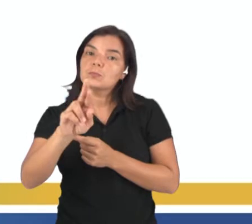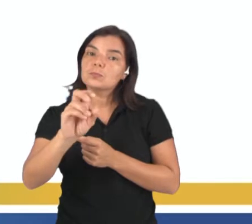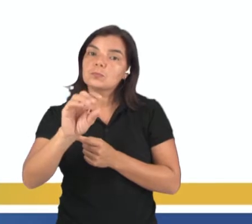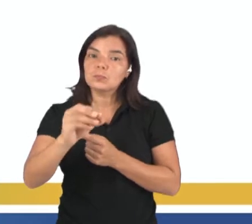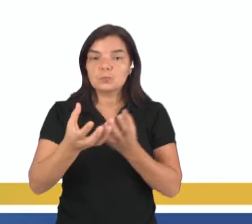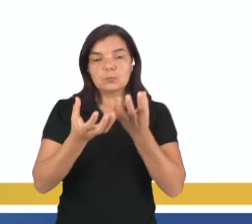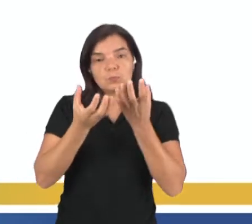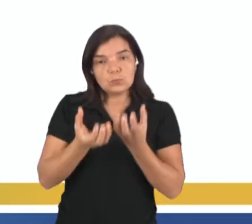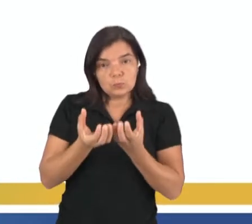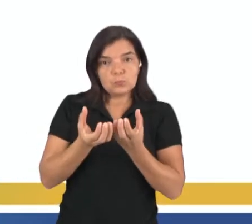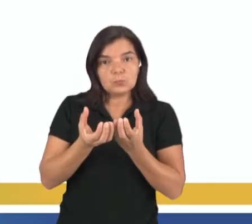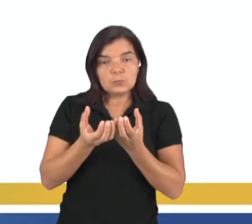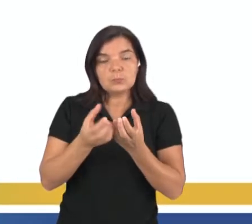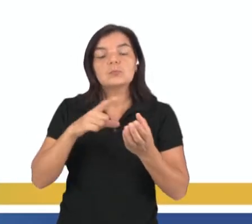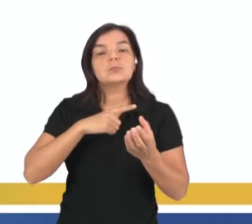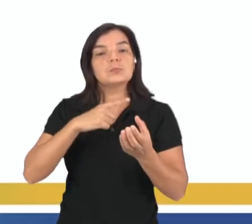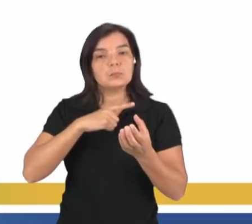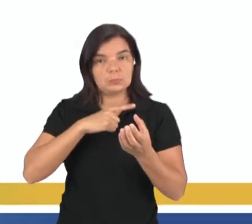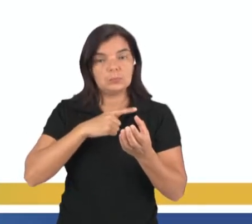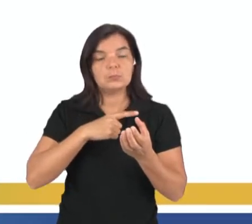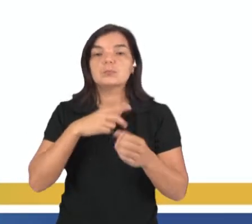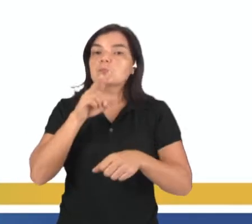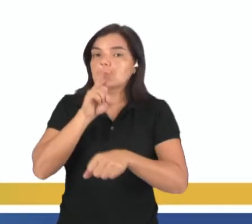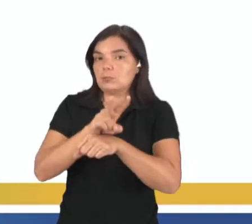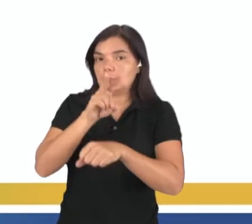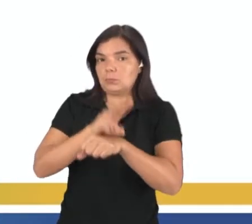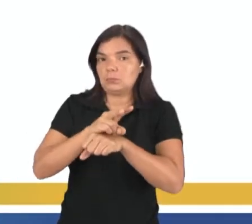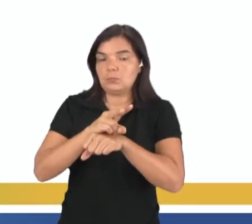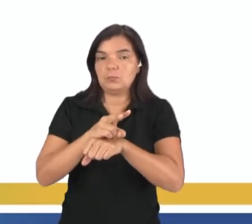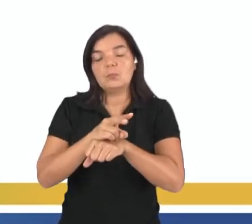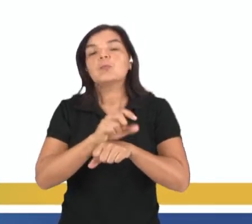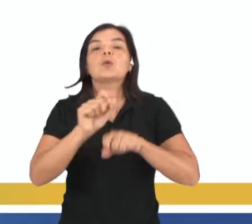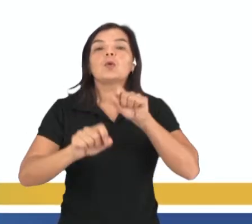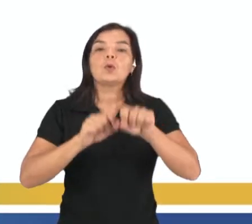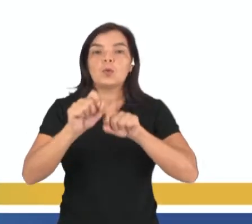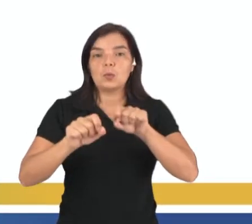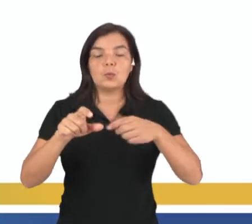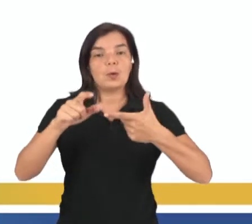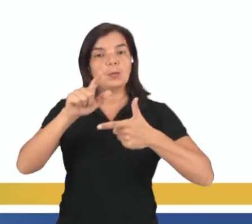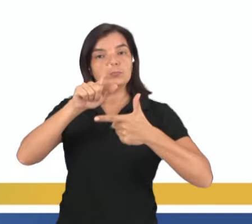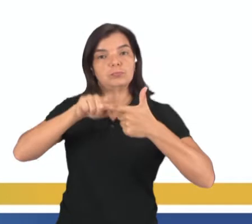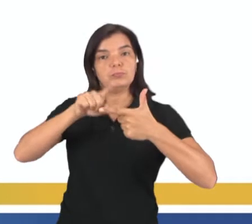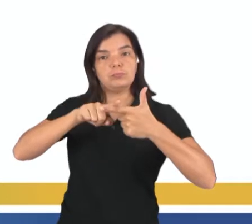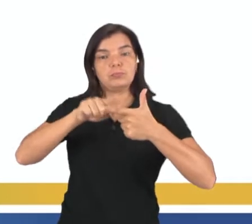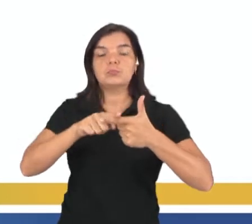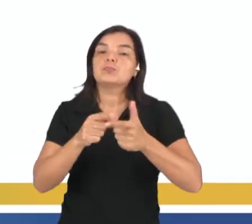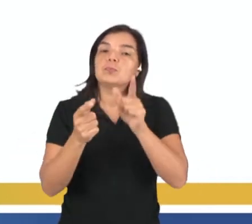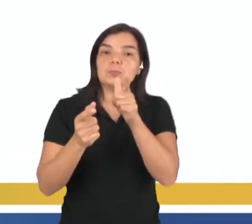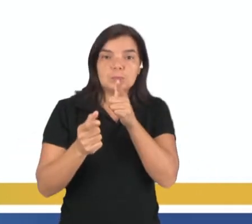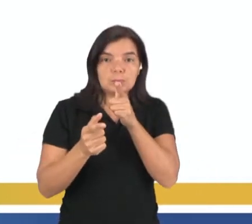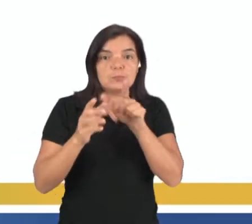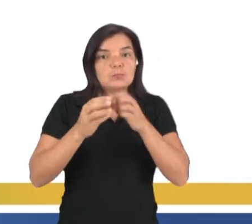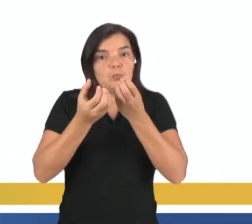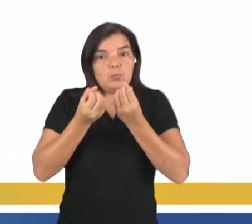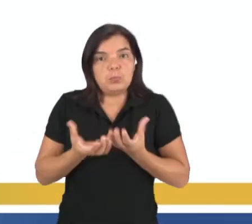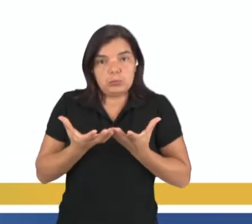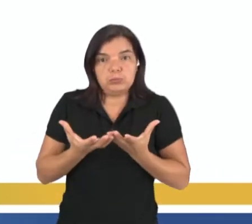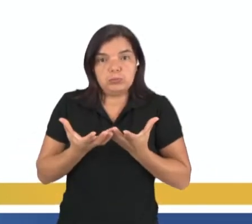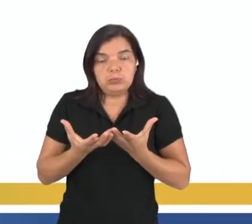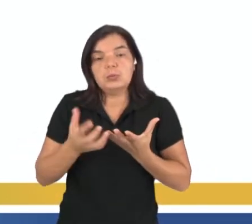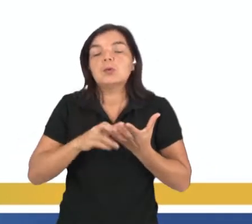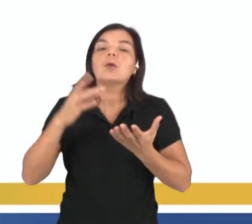pele grossa que vai conter e proteger os testículos. E além disso, o escroto ele vai atuar no controle